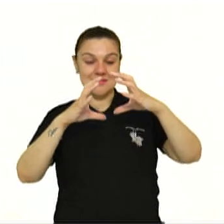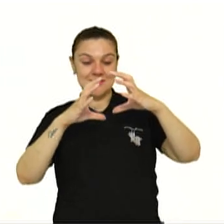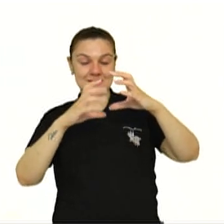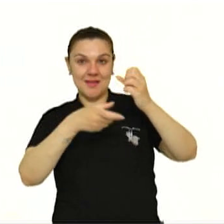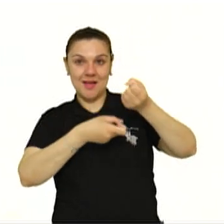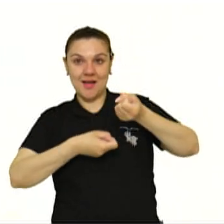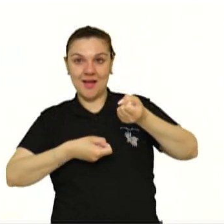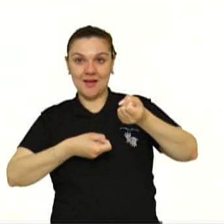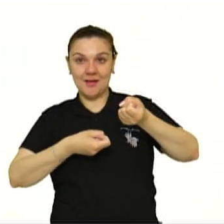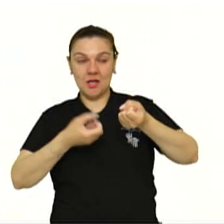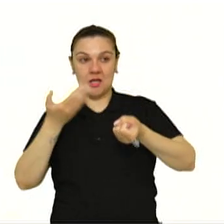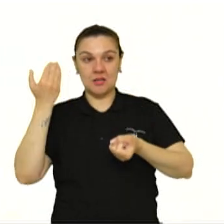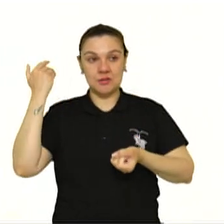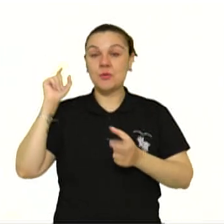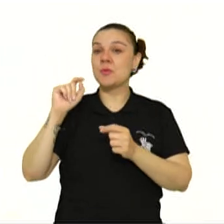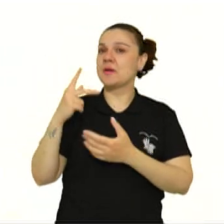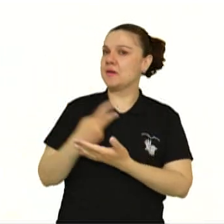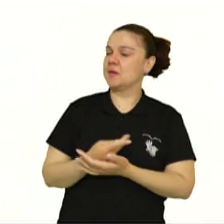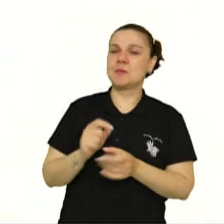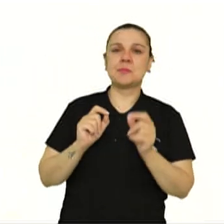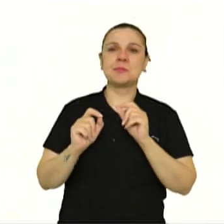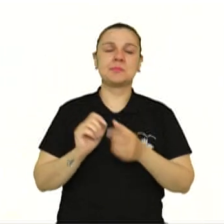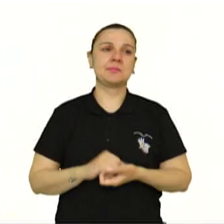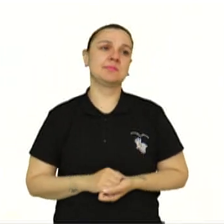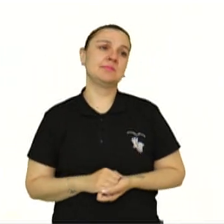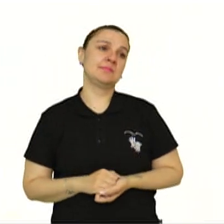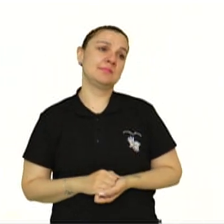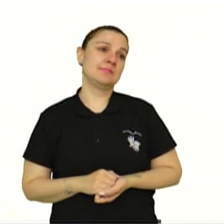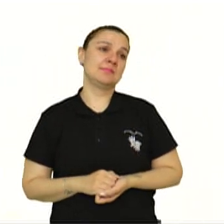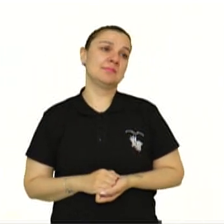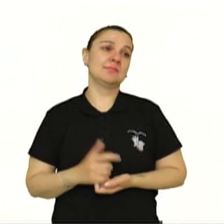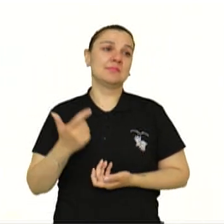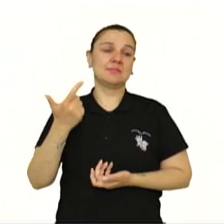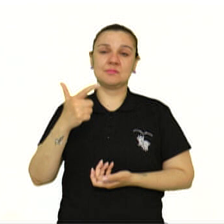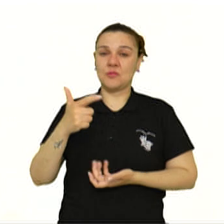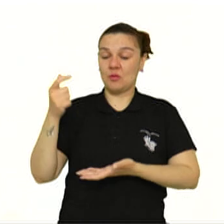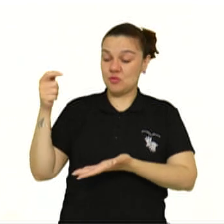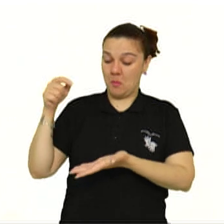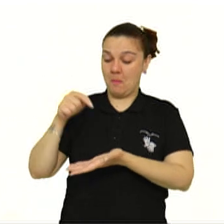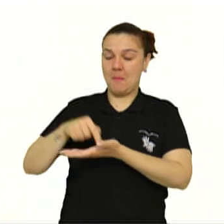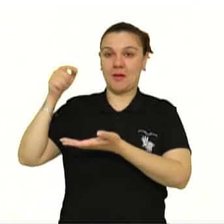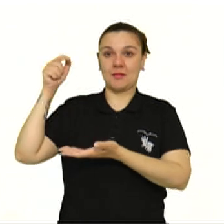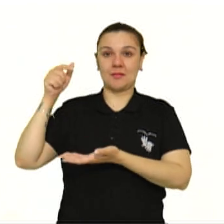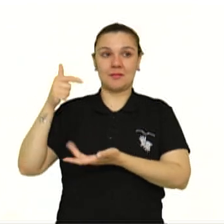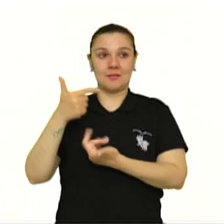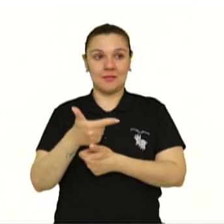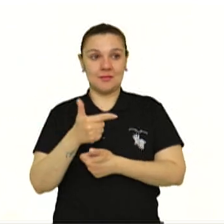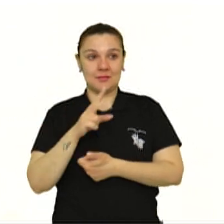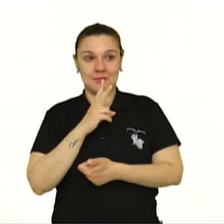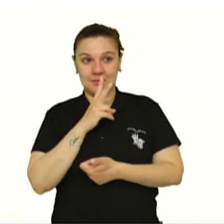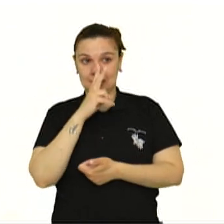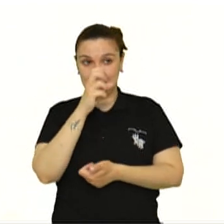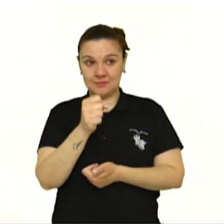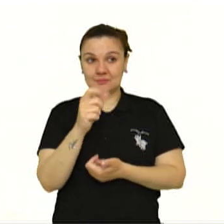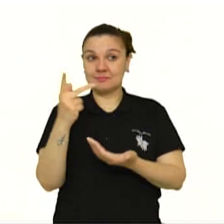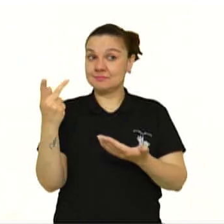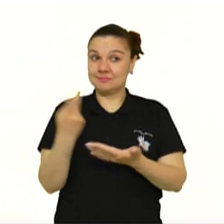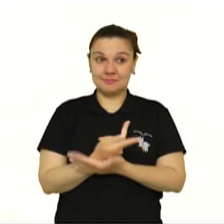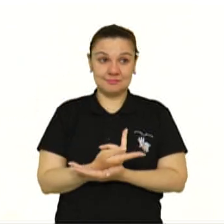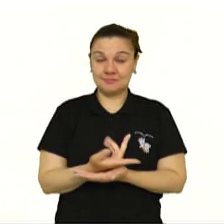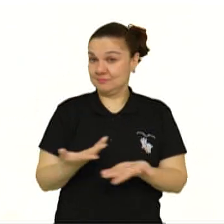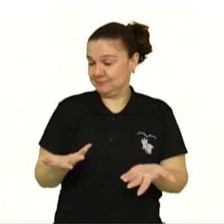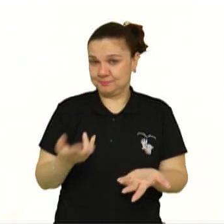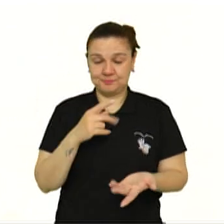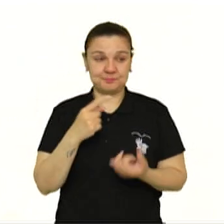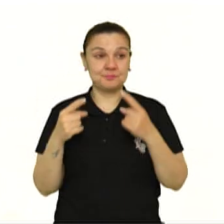pessoas acham erroneamente que elas não tinham esse ponto de impacto ou que elas não tinham tanta potência. Isso é errado a